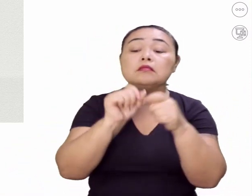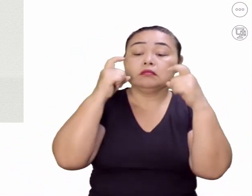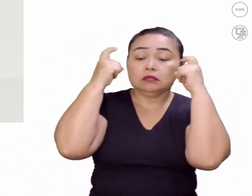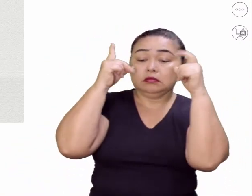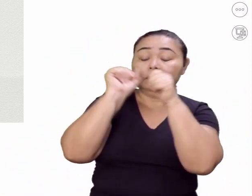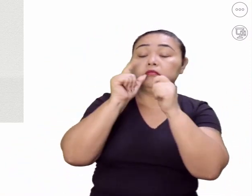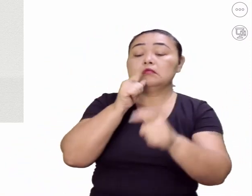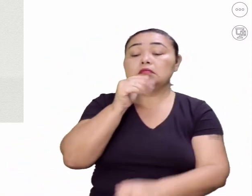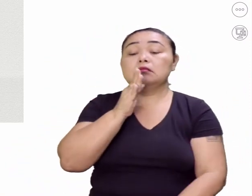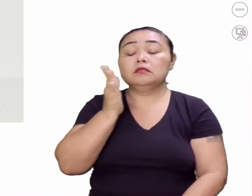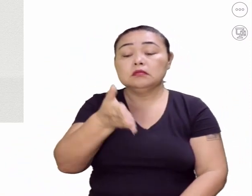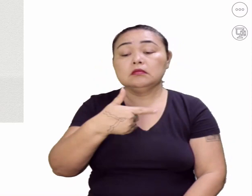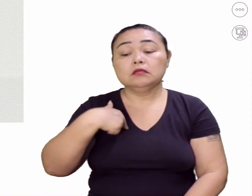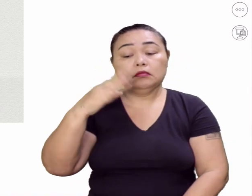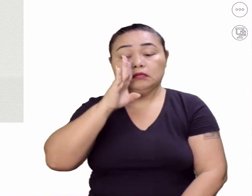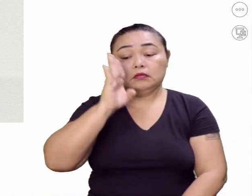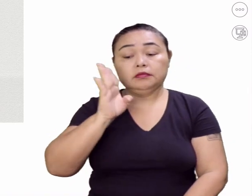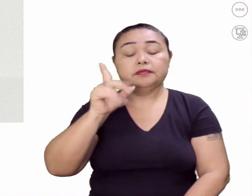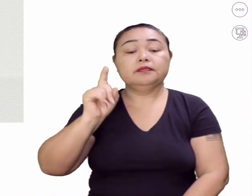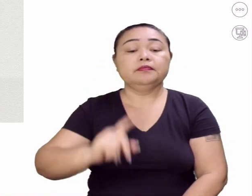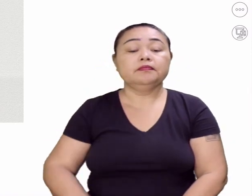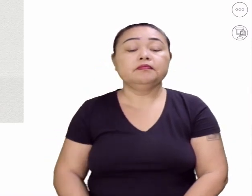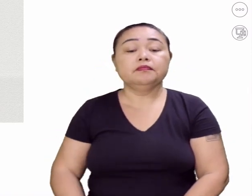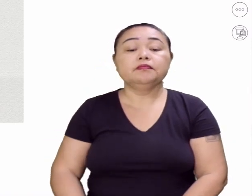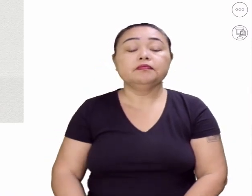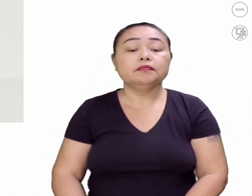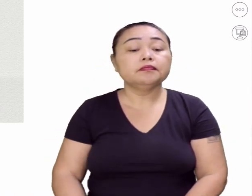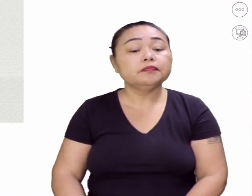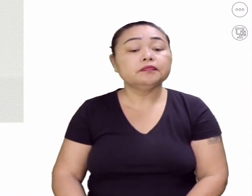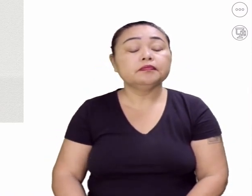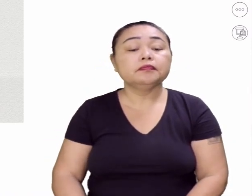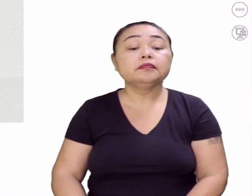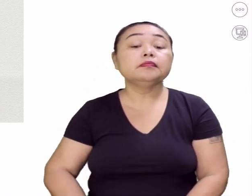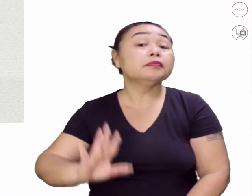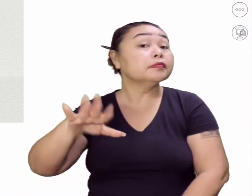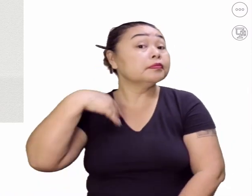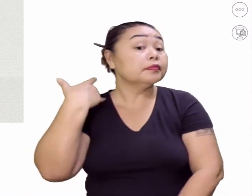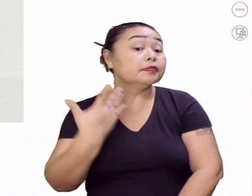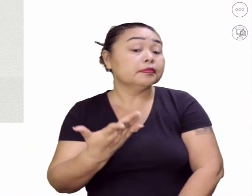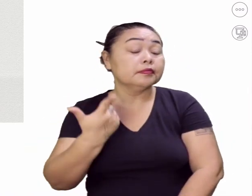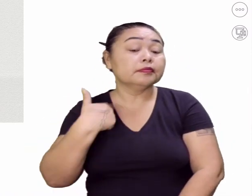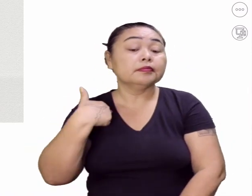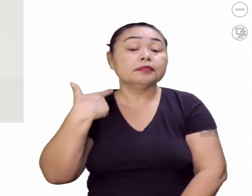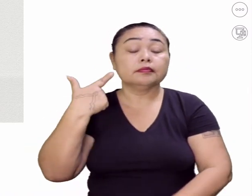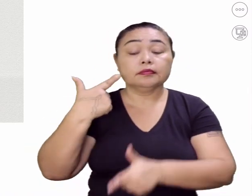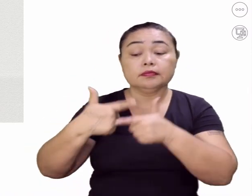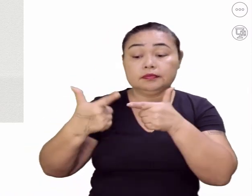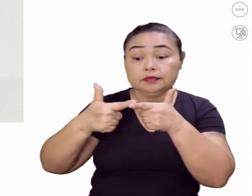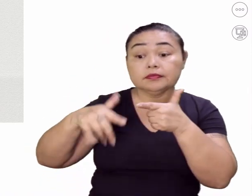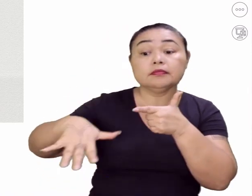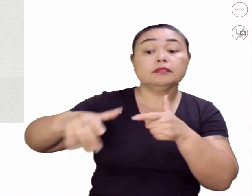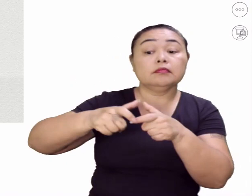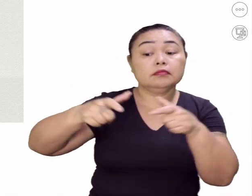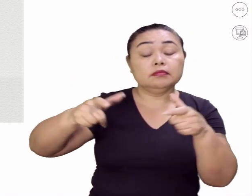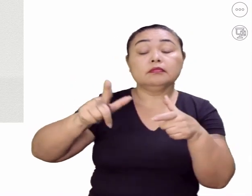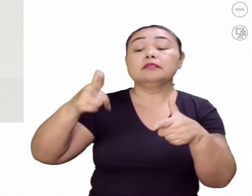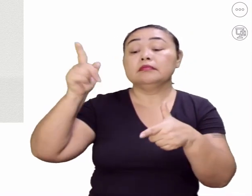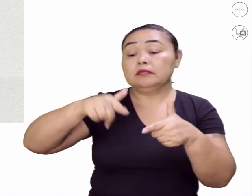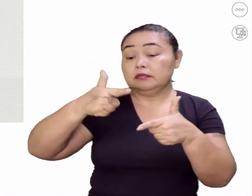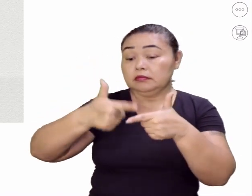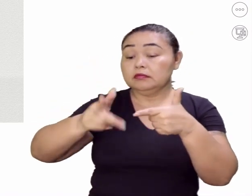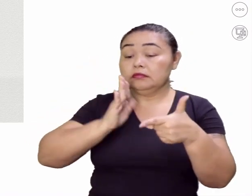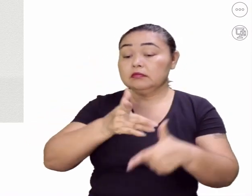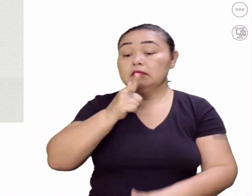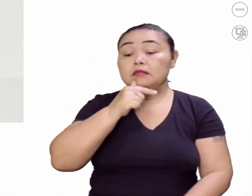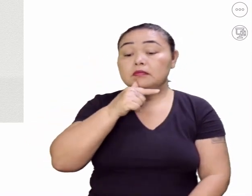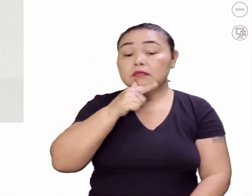da água, né, a nível Brasil aqui, um grande ganho. Então, a crise hídrica, ela é